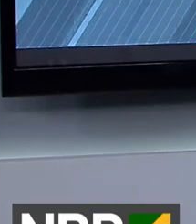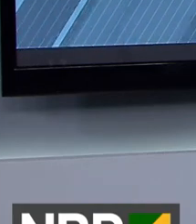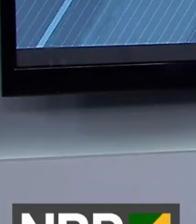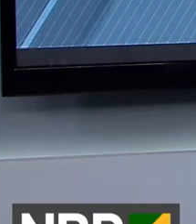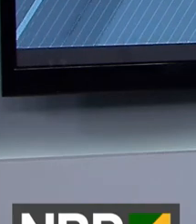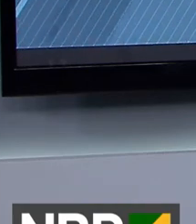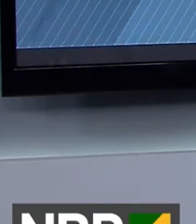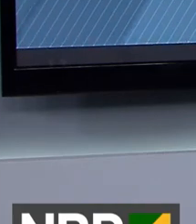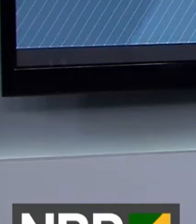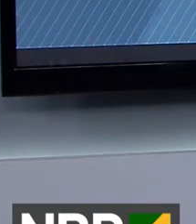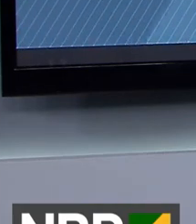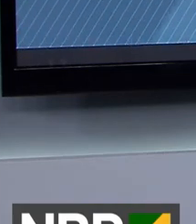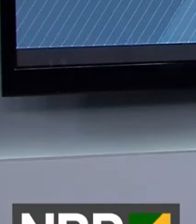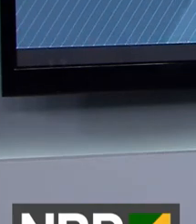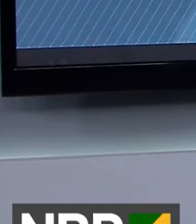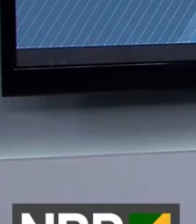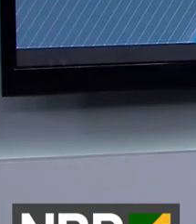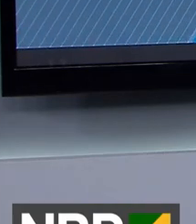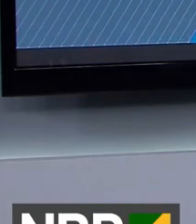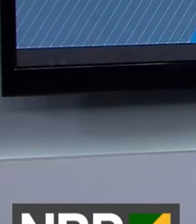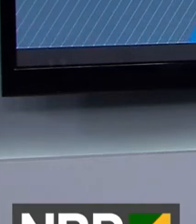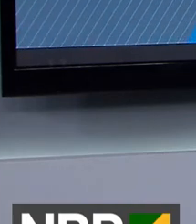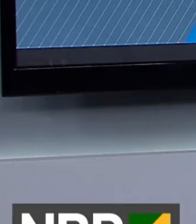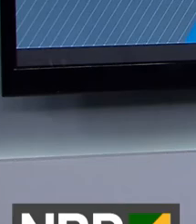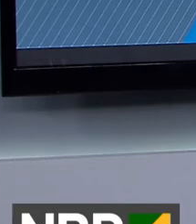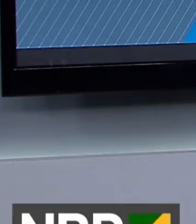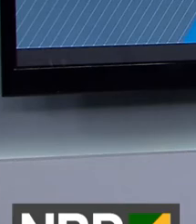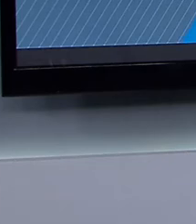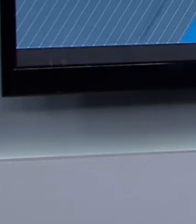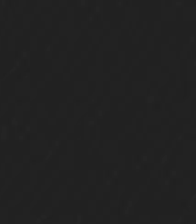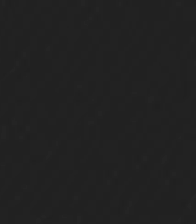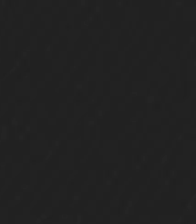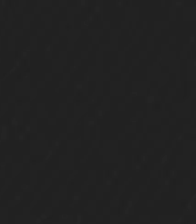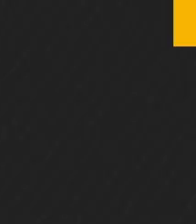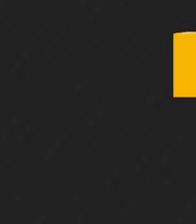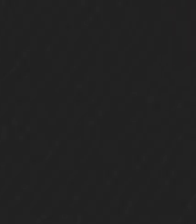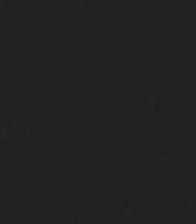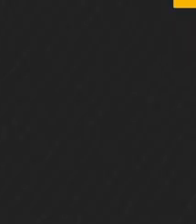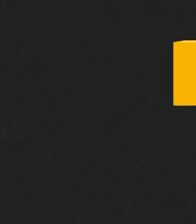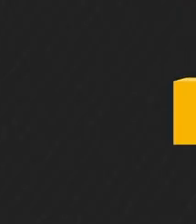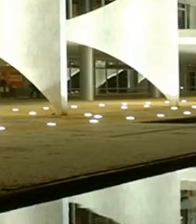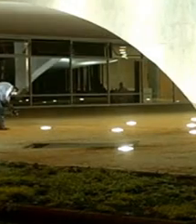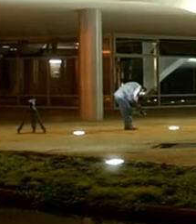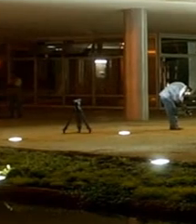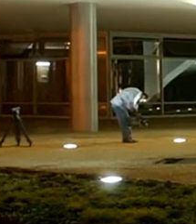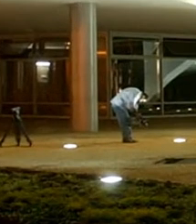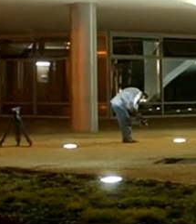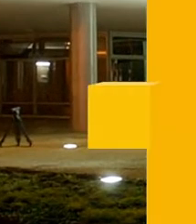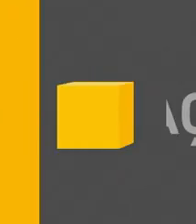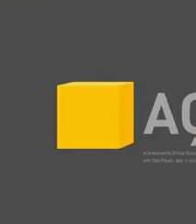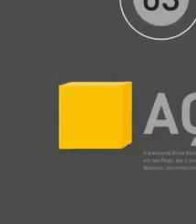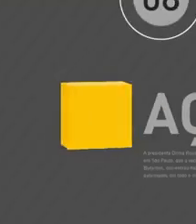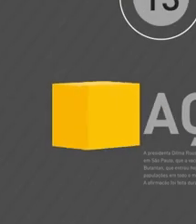Continue com a gente aqui na NBR, a TV do Governo Federal.